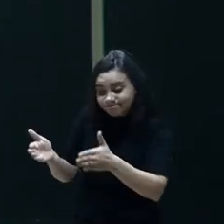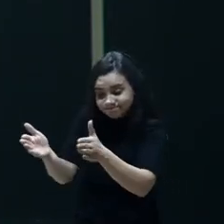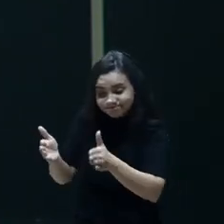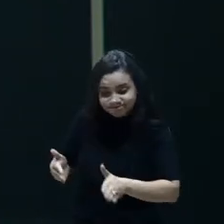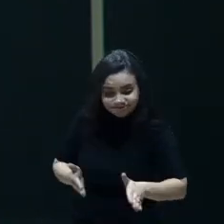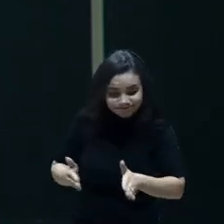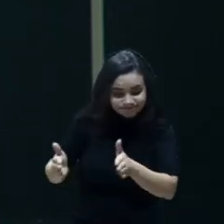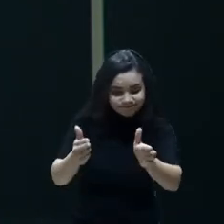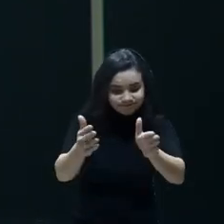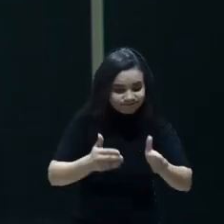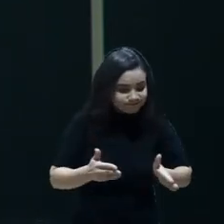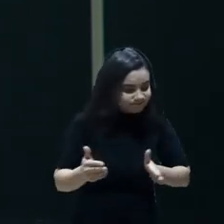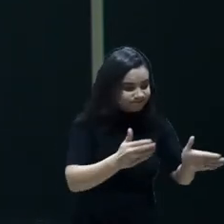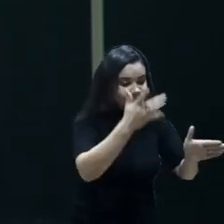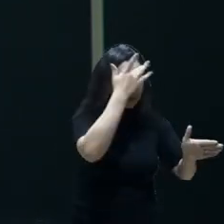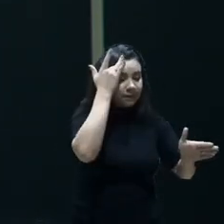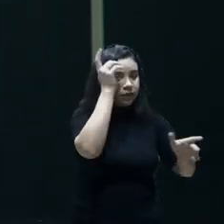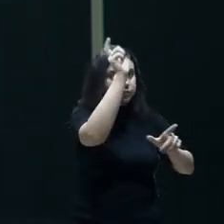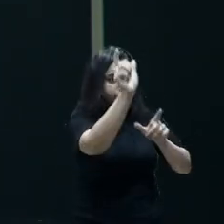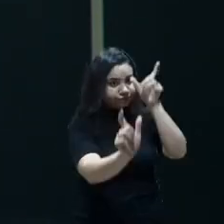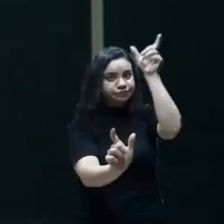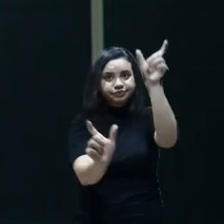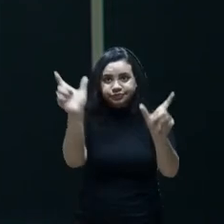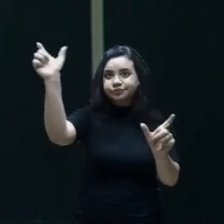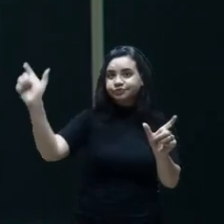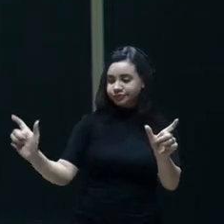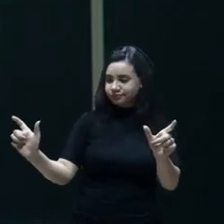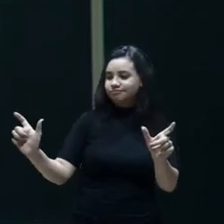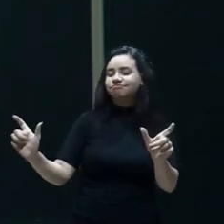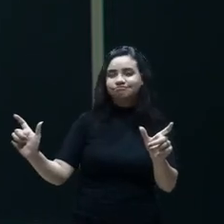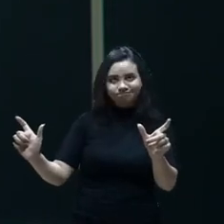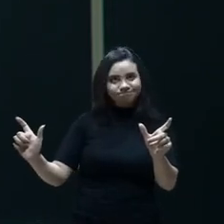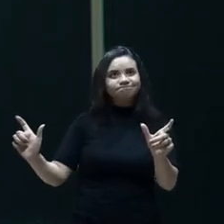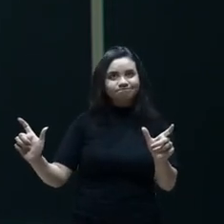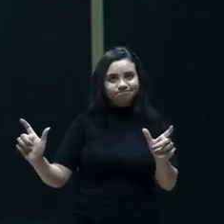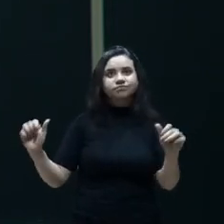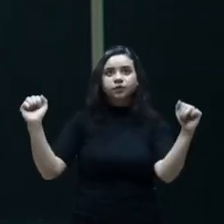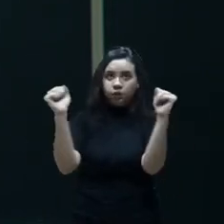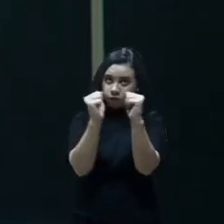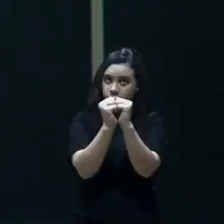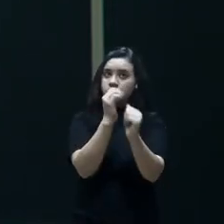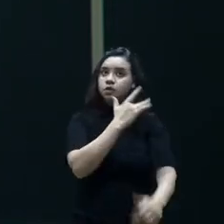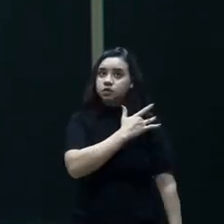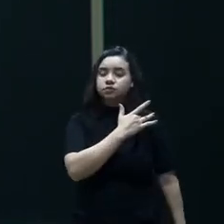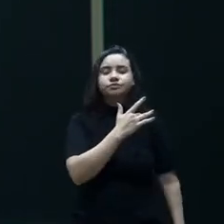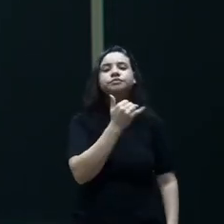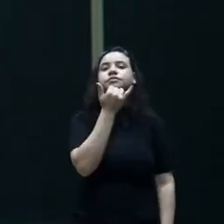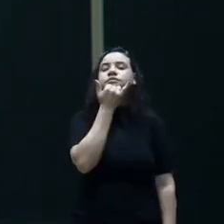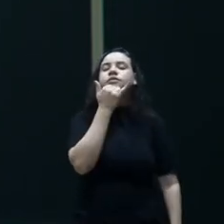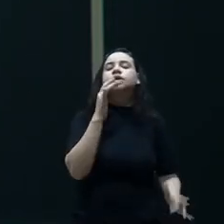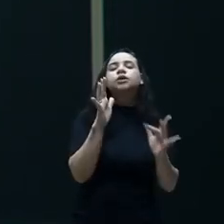Existem muitas coisas nessa caminhada com Jesus. Esses nomes